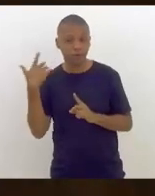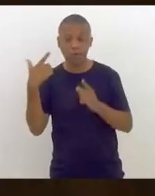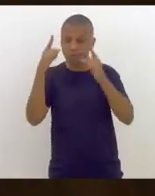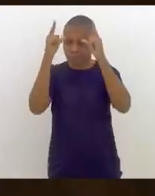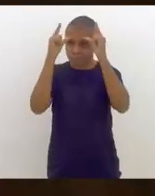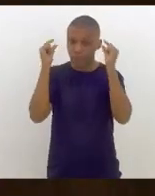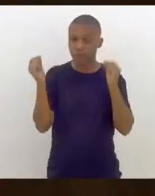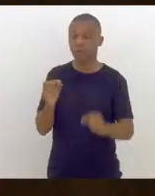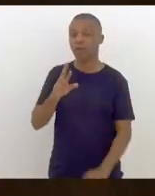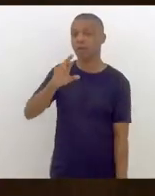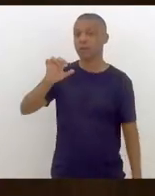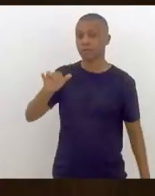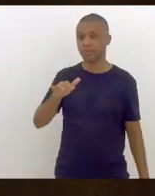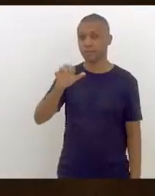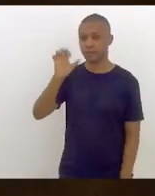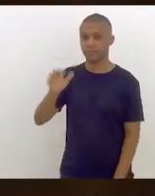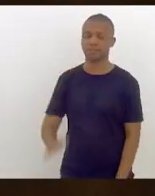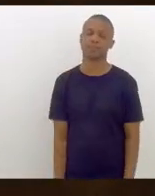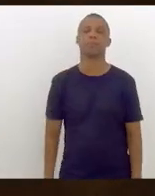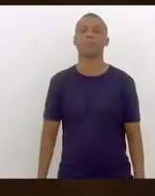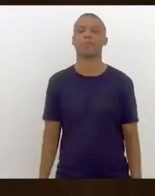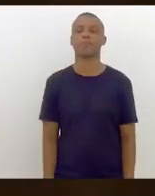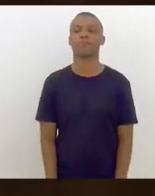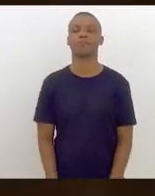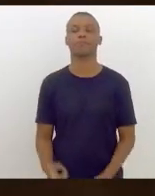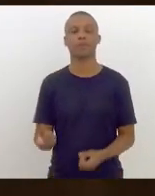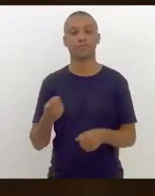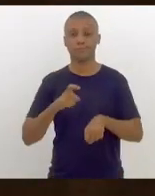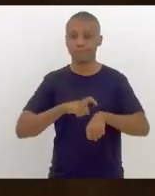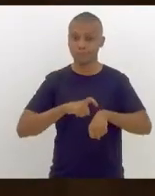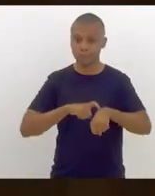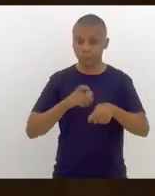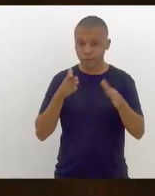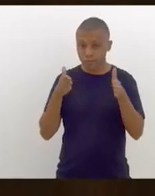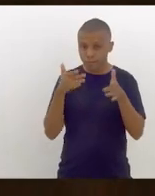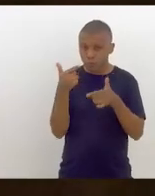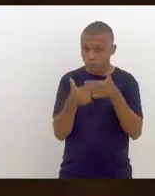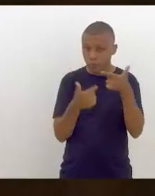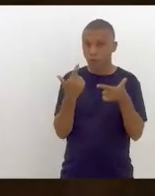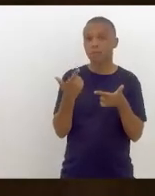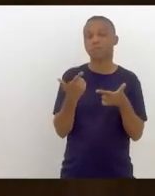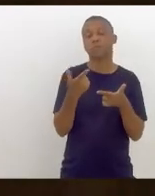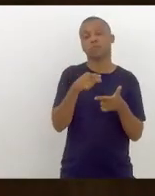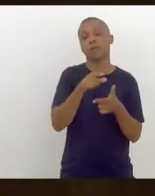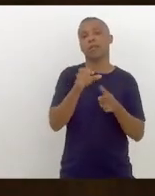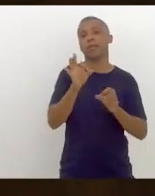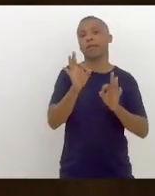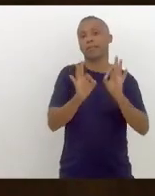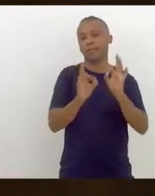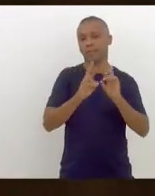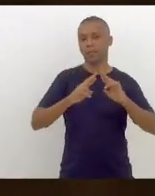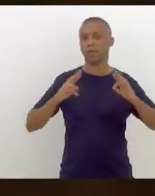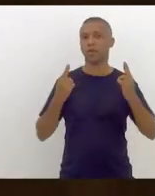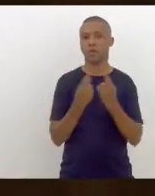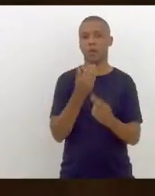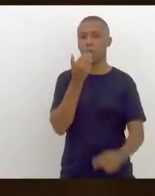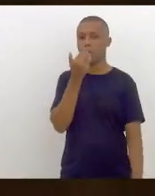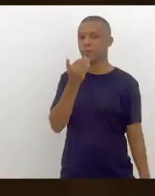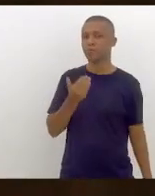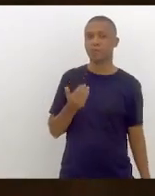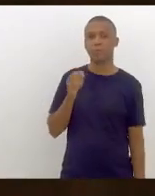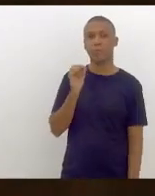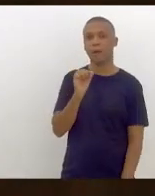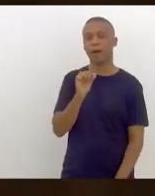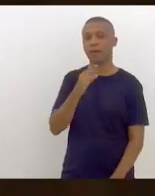ainda durante os trabalhos da Ordem do dia da sessão extraordinária e eu pedi para fazer